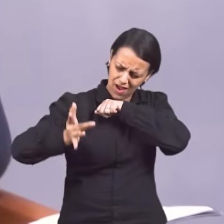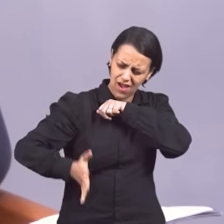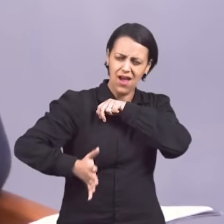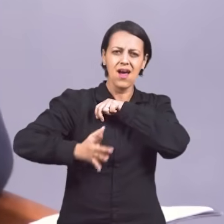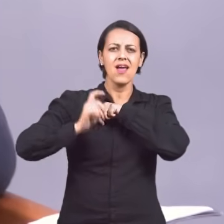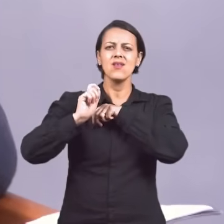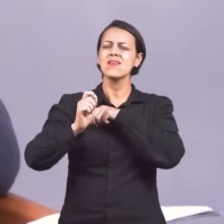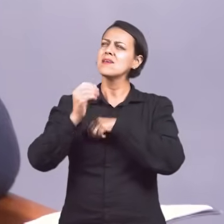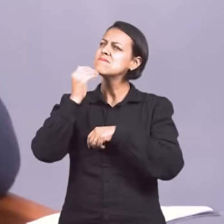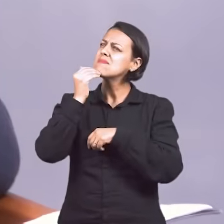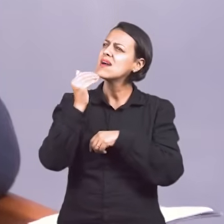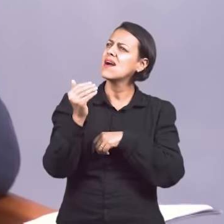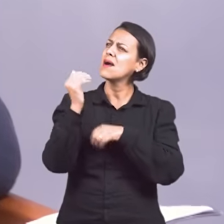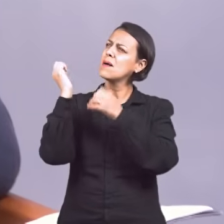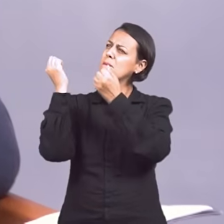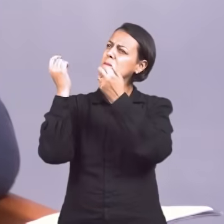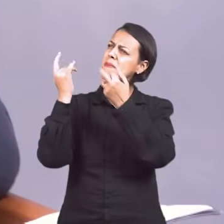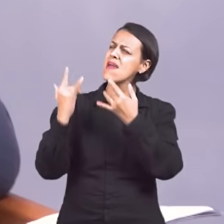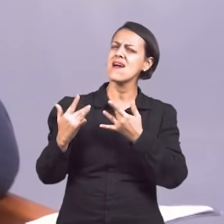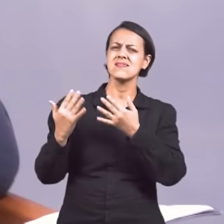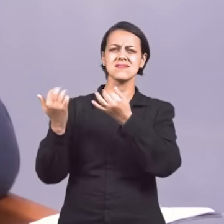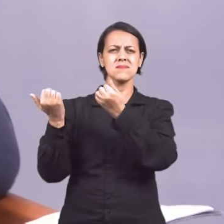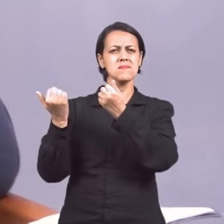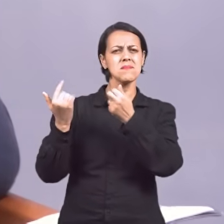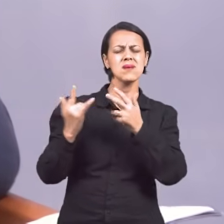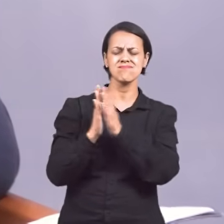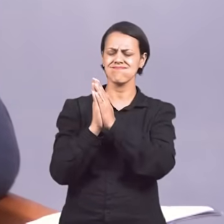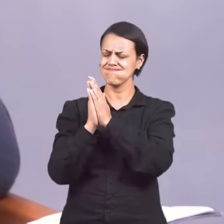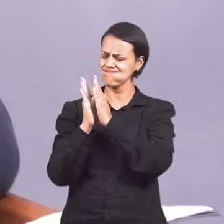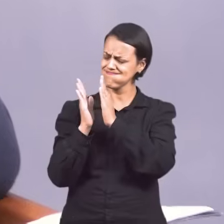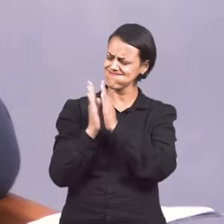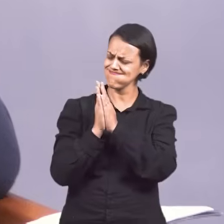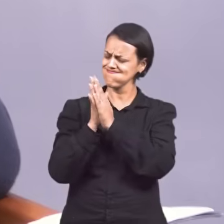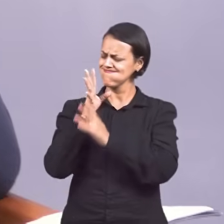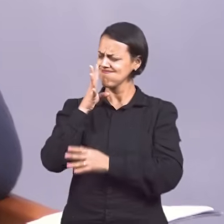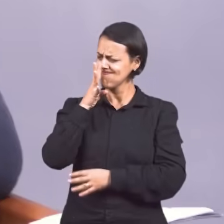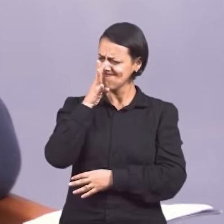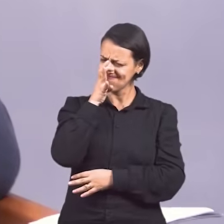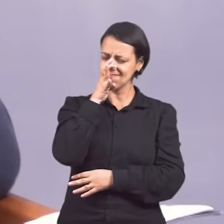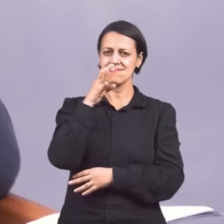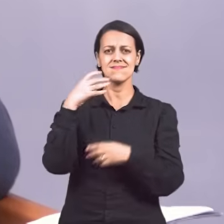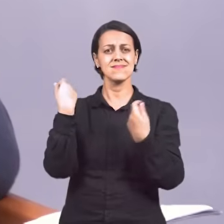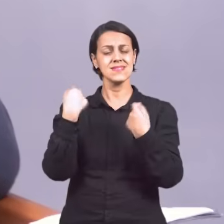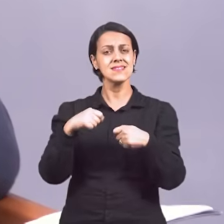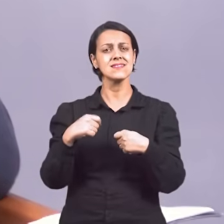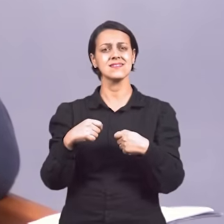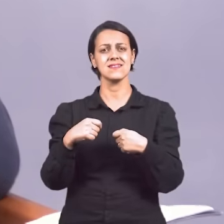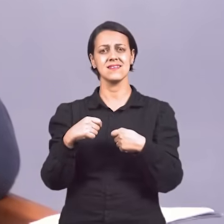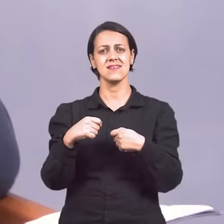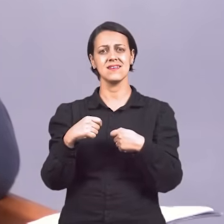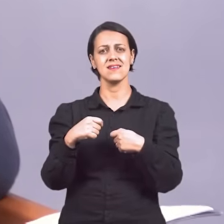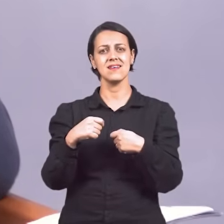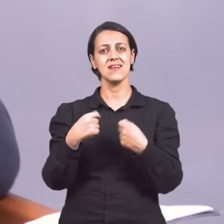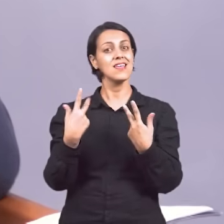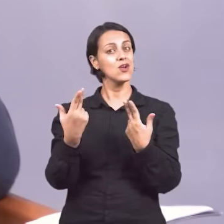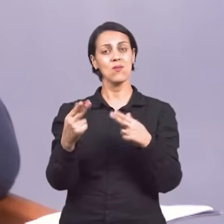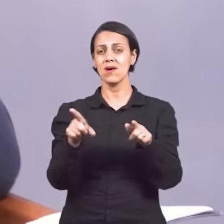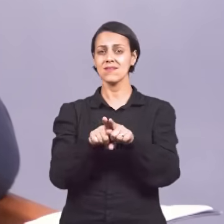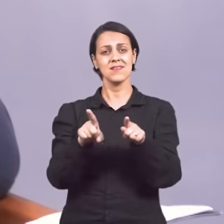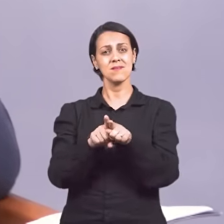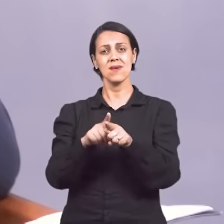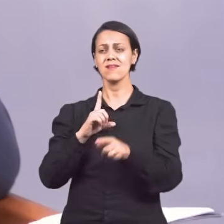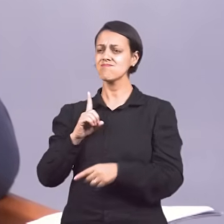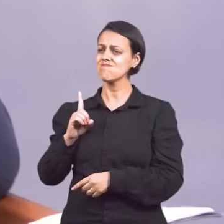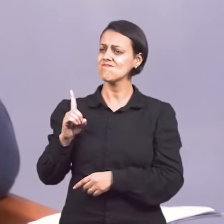noite toda, ele lutando com o Senhor para que o Senhor abençoasse. E muitas das vezes nós vamos assim para a madrugada,